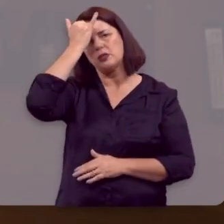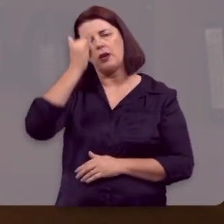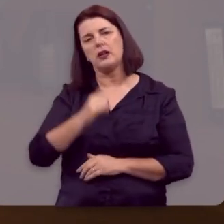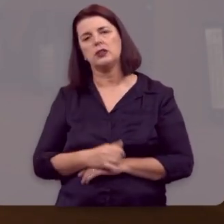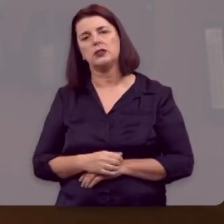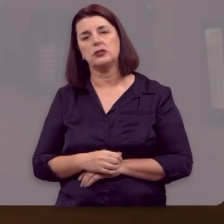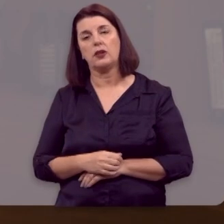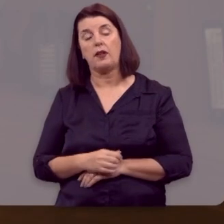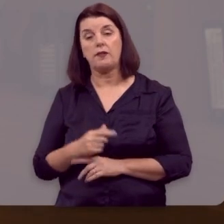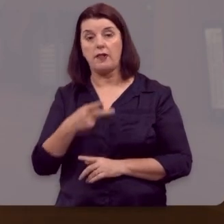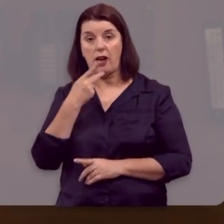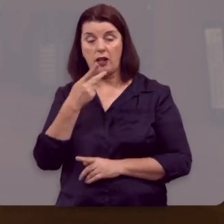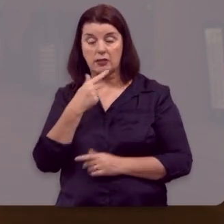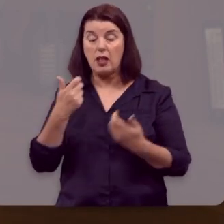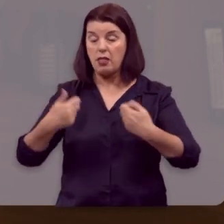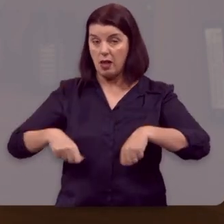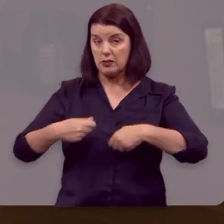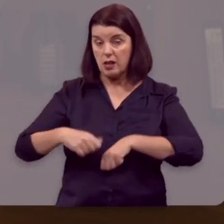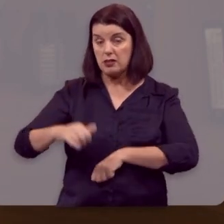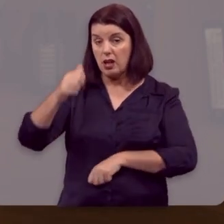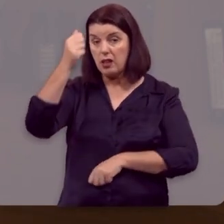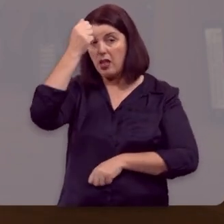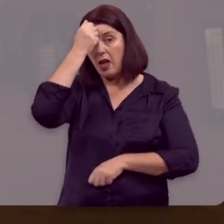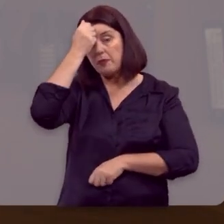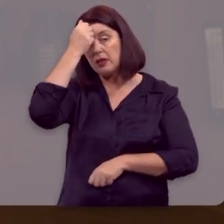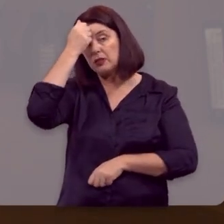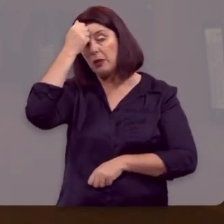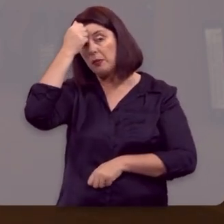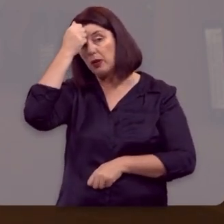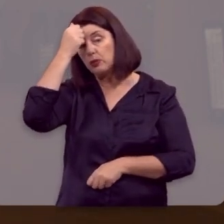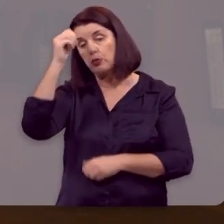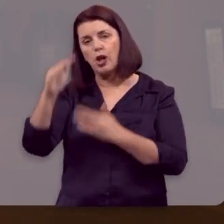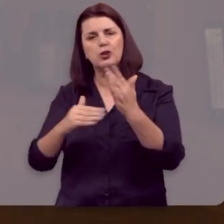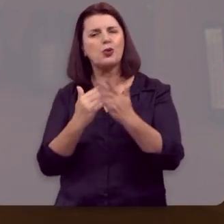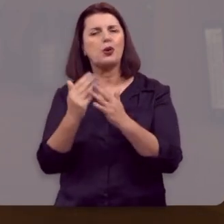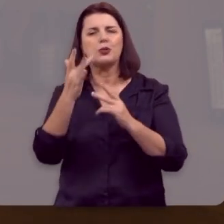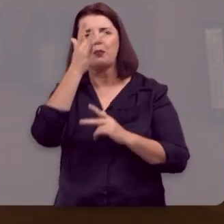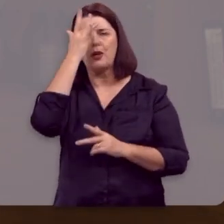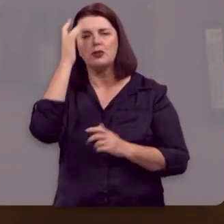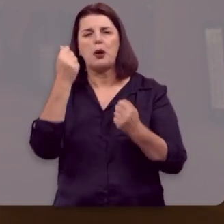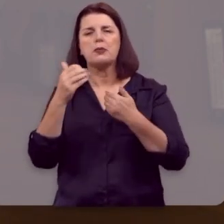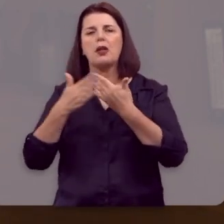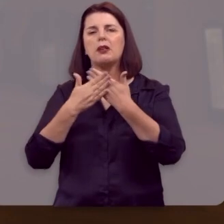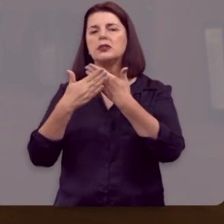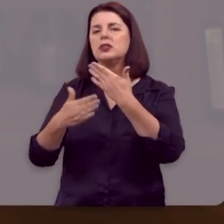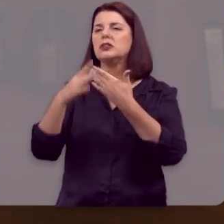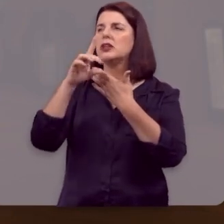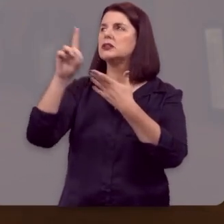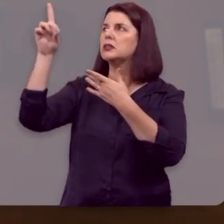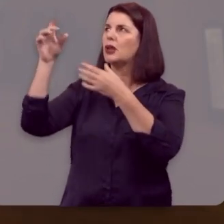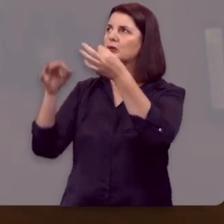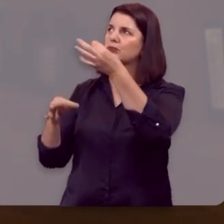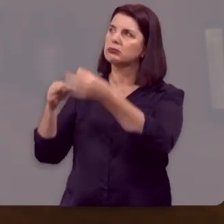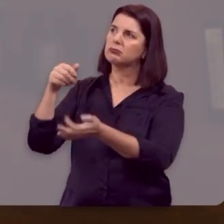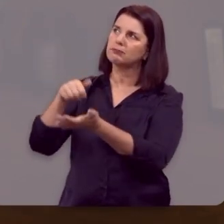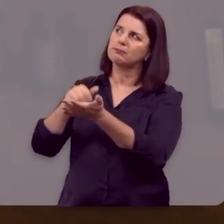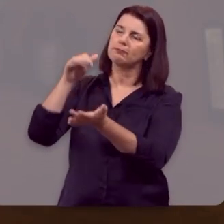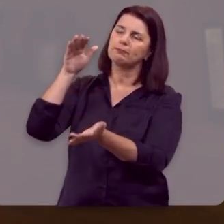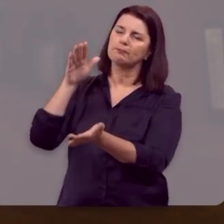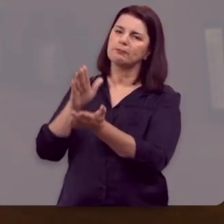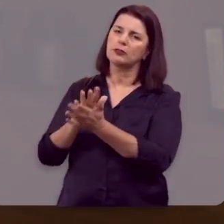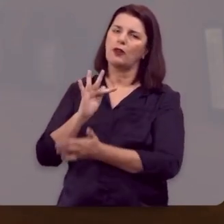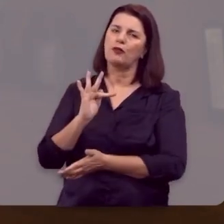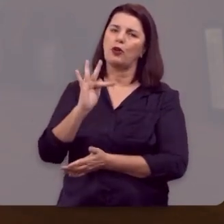E estabelecendo que é necessário arrepender-se, porque todos terão que comparecer perante o tribunal de Deus para prestar contas da sua vida